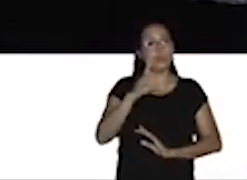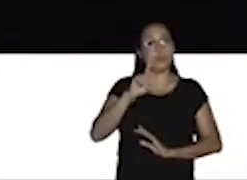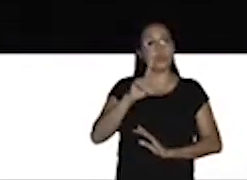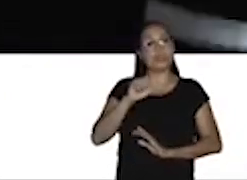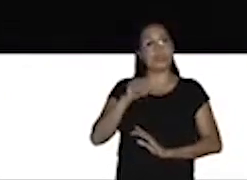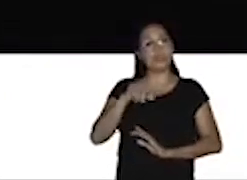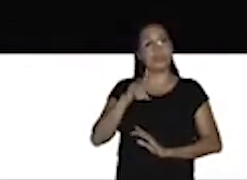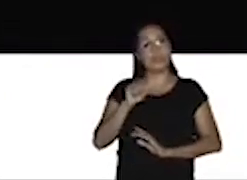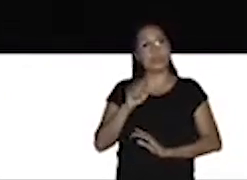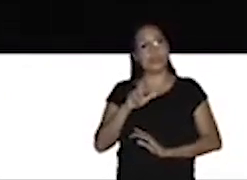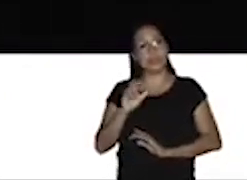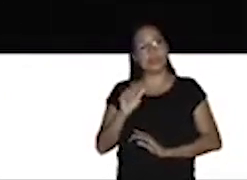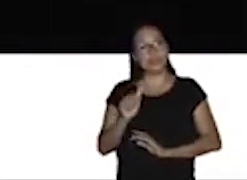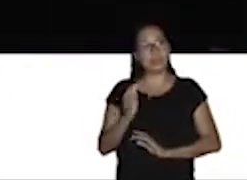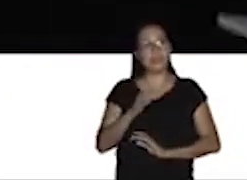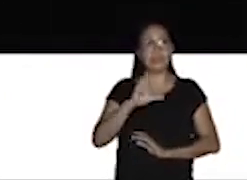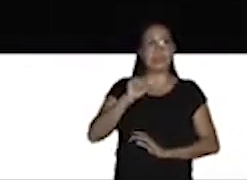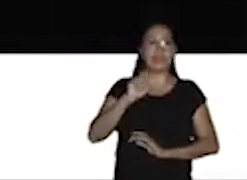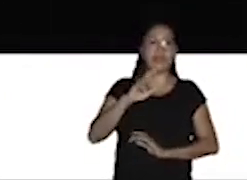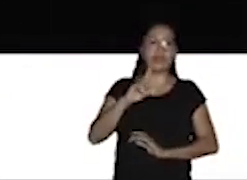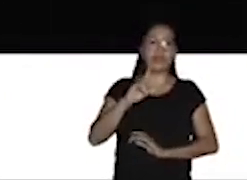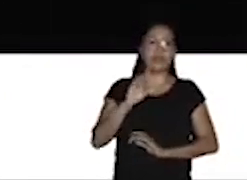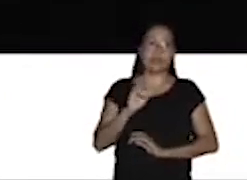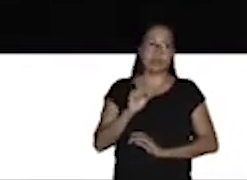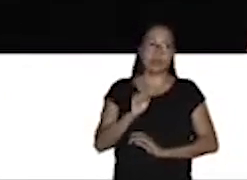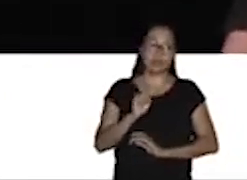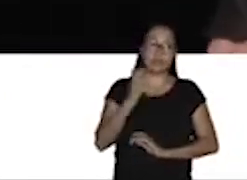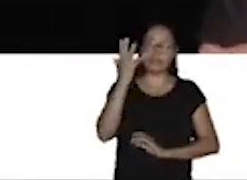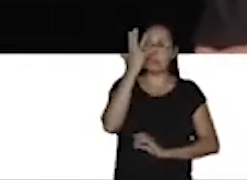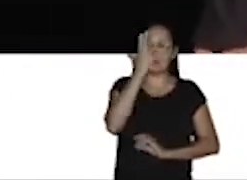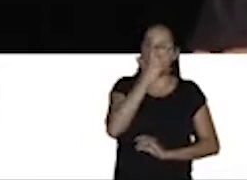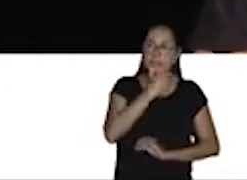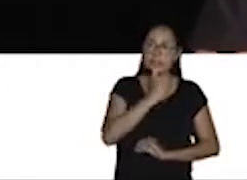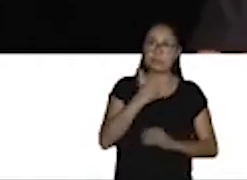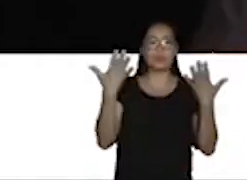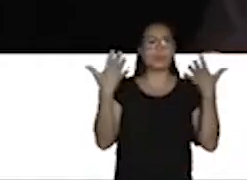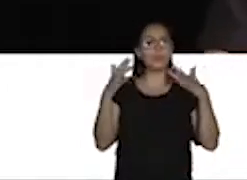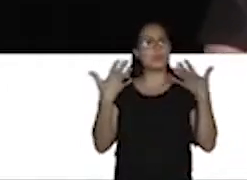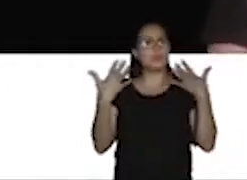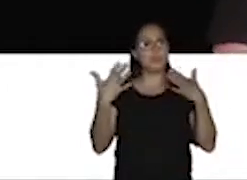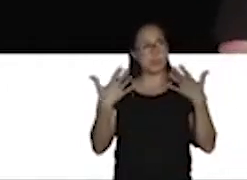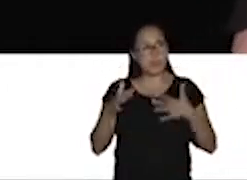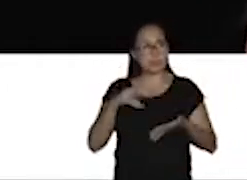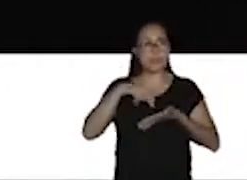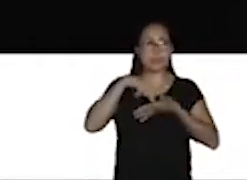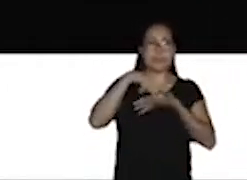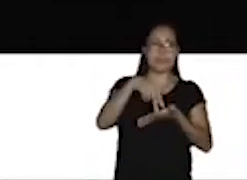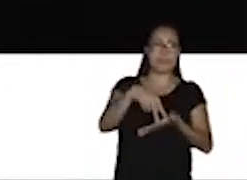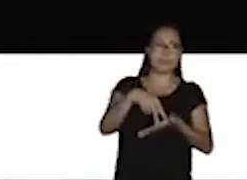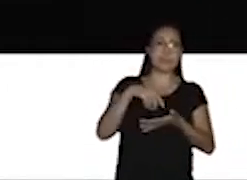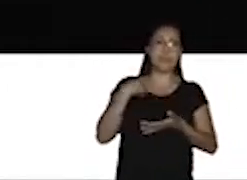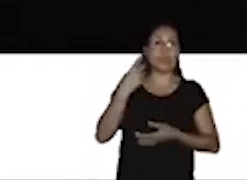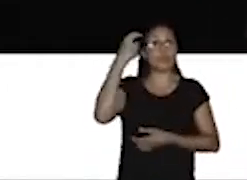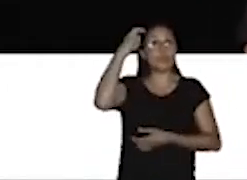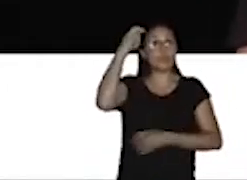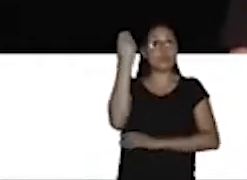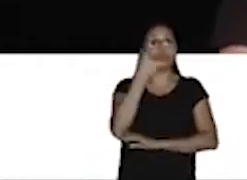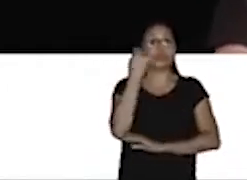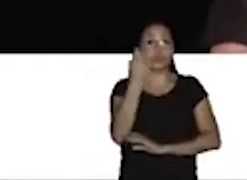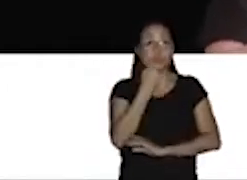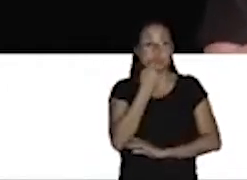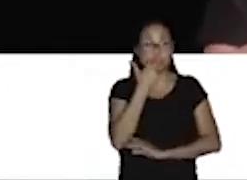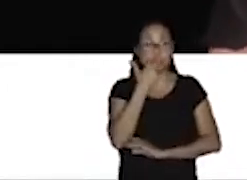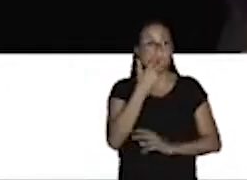recado dado, parabéns pelo espetáculo. Lindo, a gente que vem da cultura gaúcha desde muito novo, não tem como não se